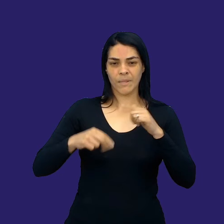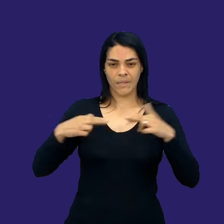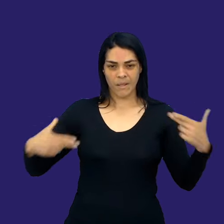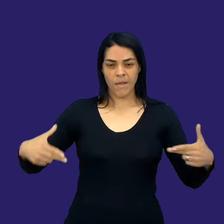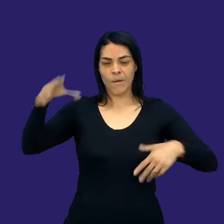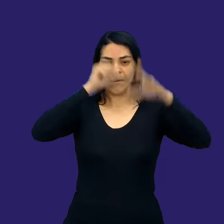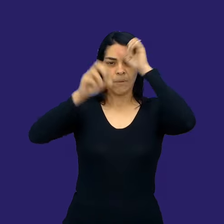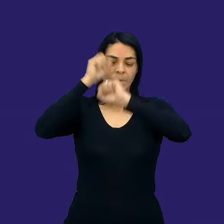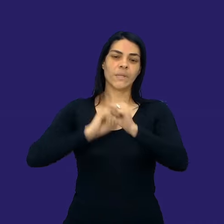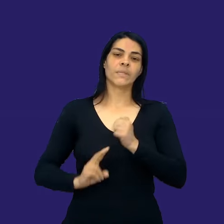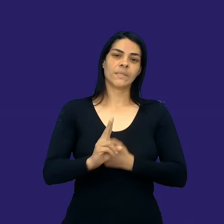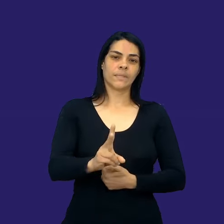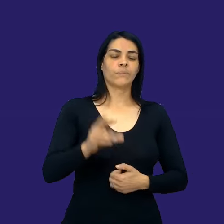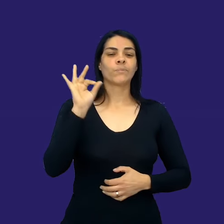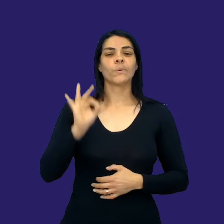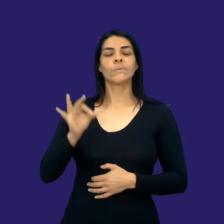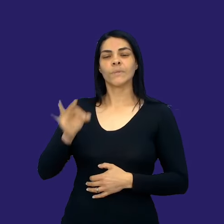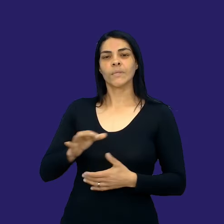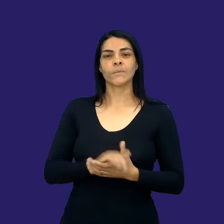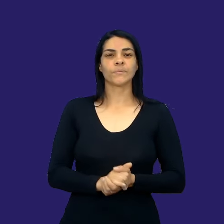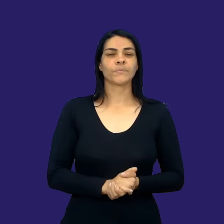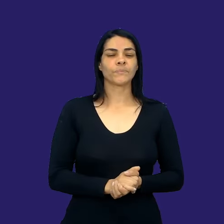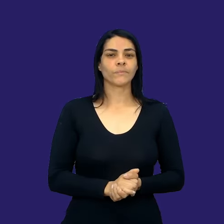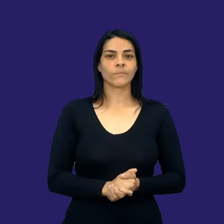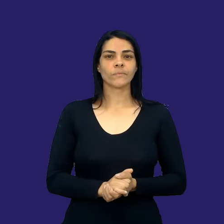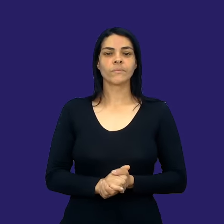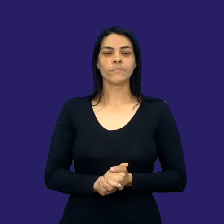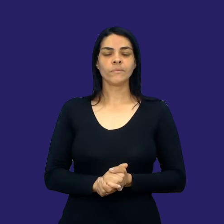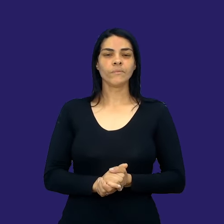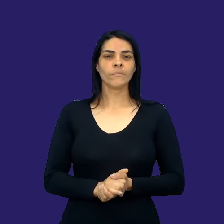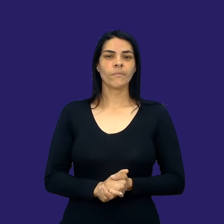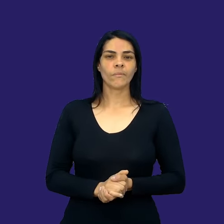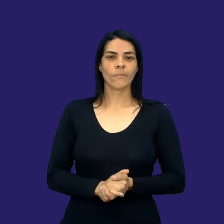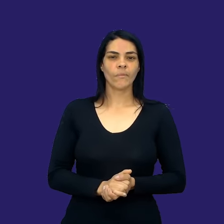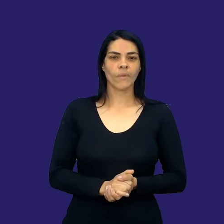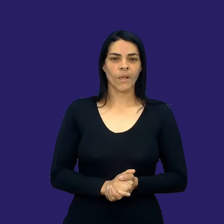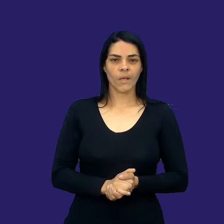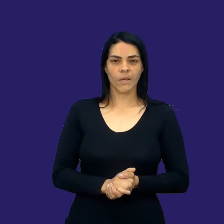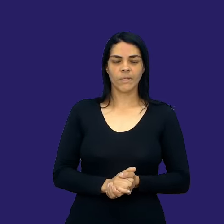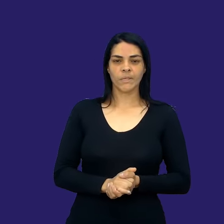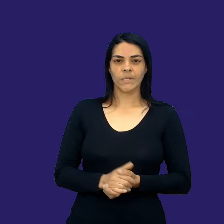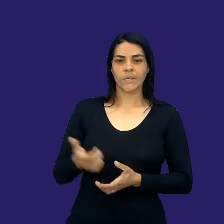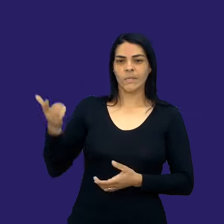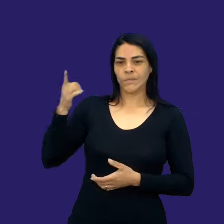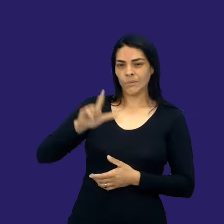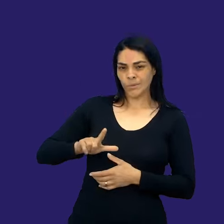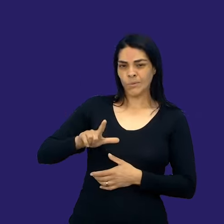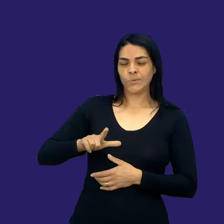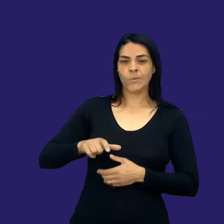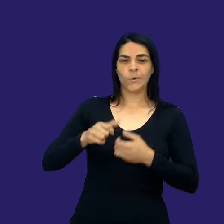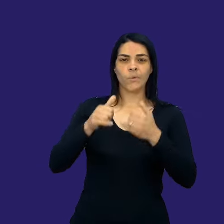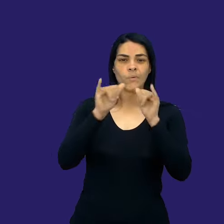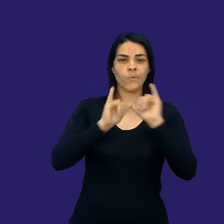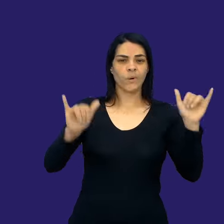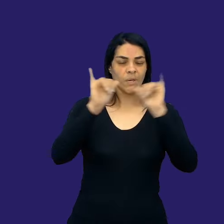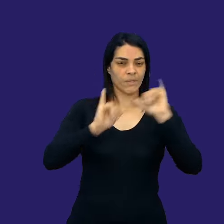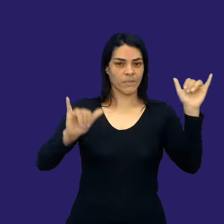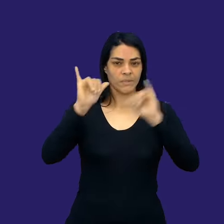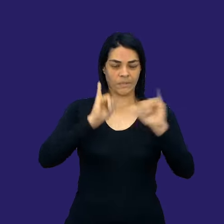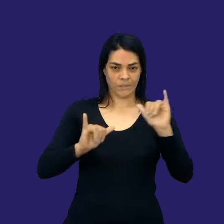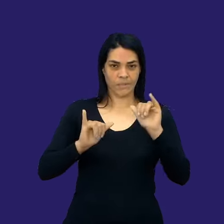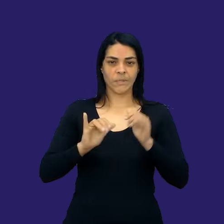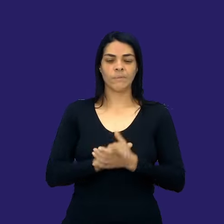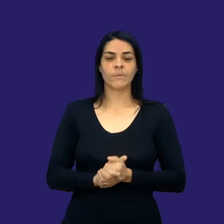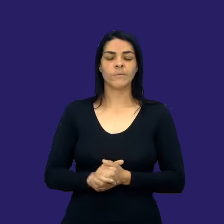Bom, vamos lá, então, reforçamos sempre aí, não é, os mecanismos de acesso